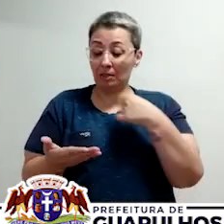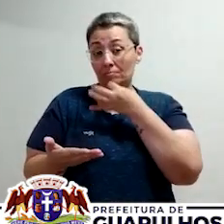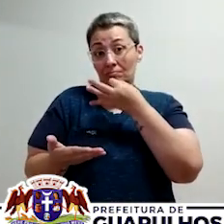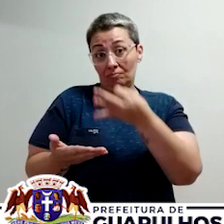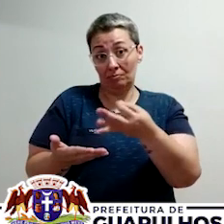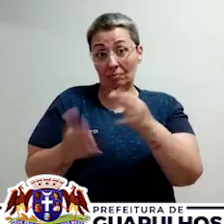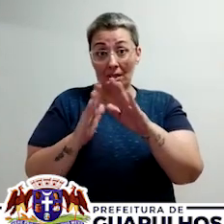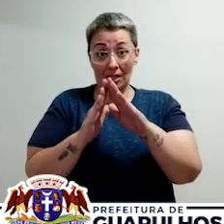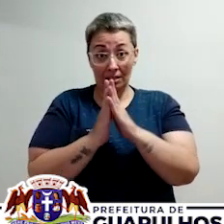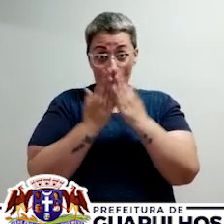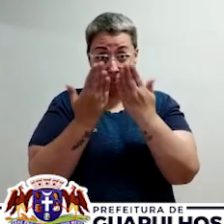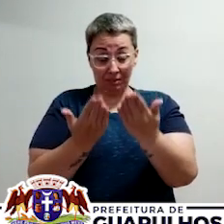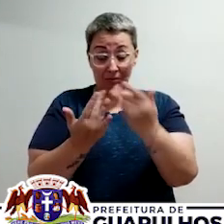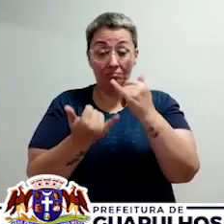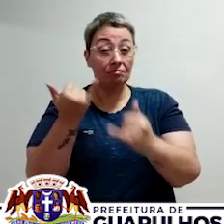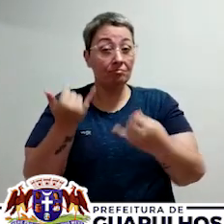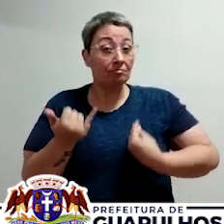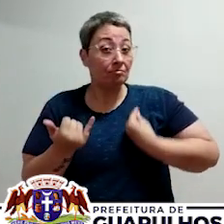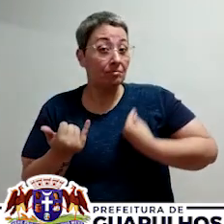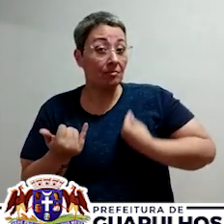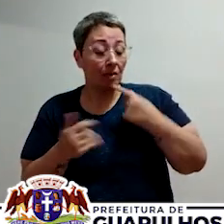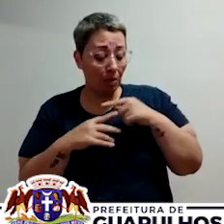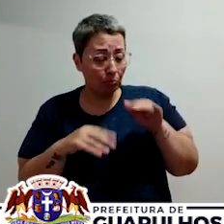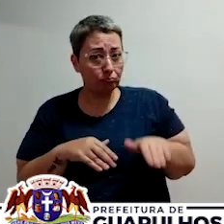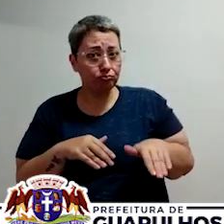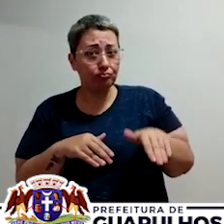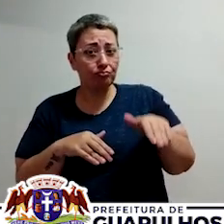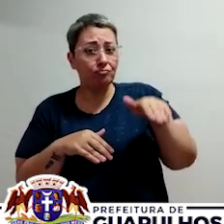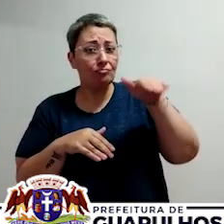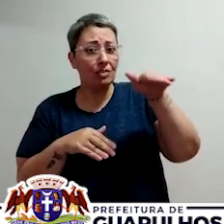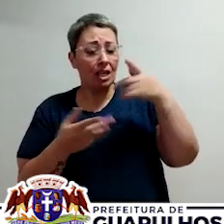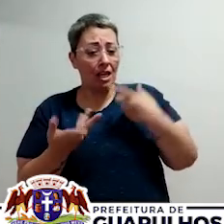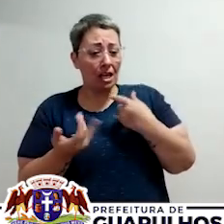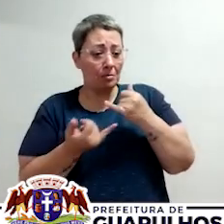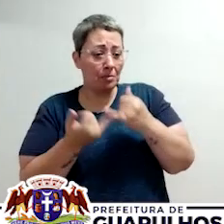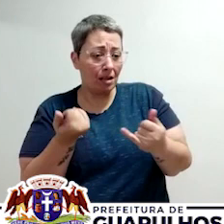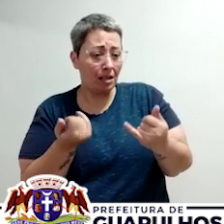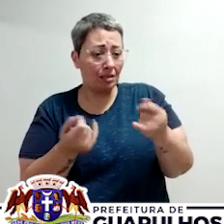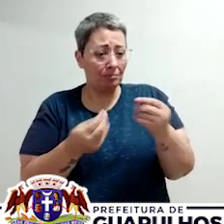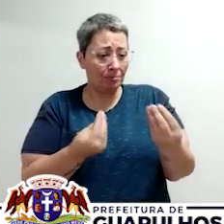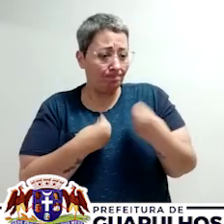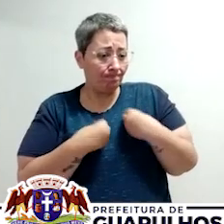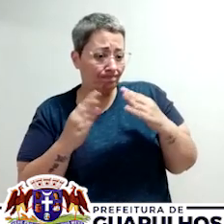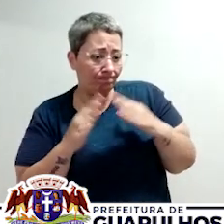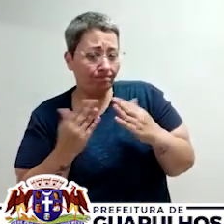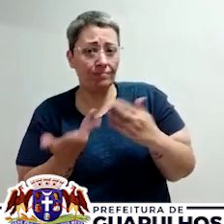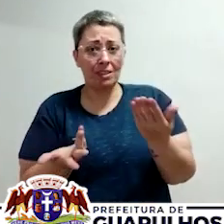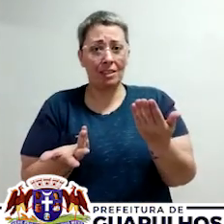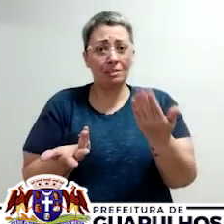Para mim, livro é vida. Desde que eu era muito pequena, livros me deram casa e